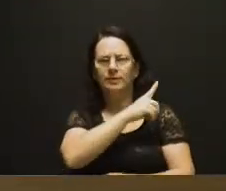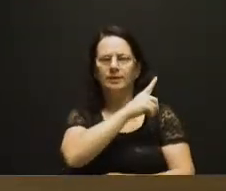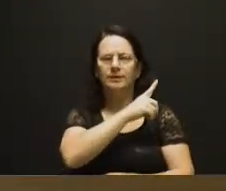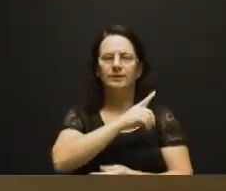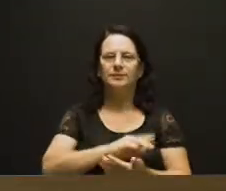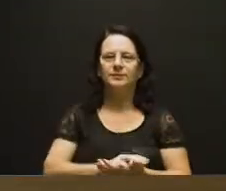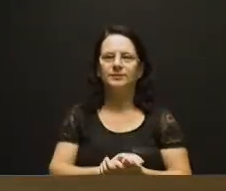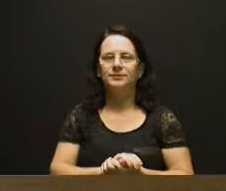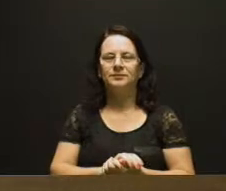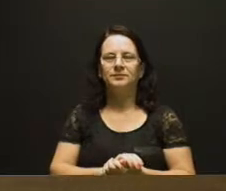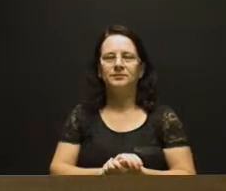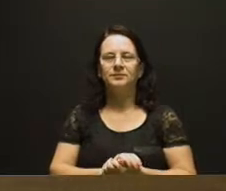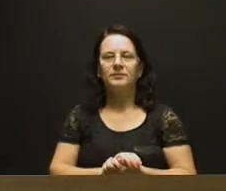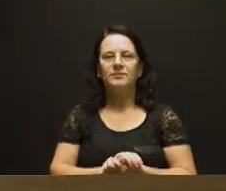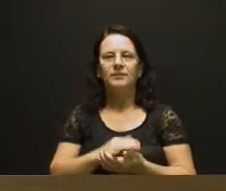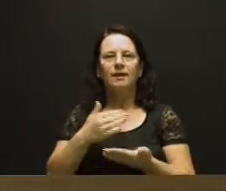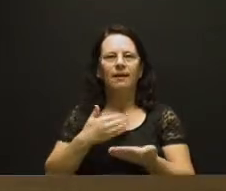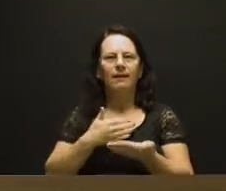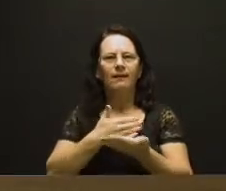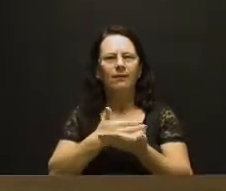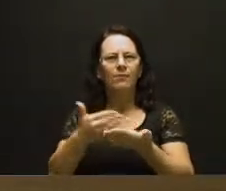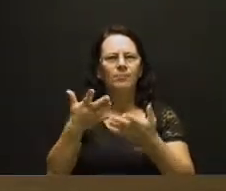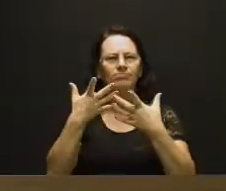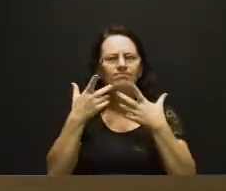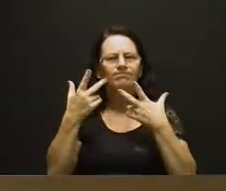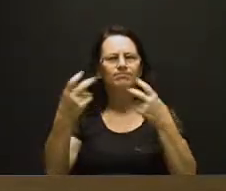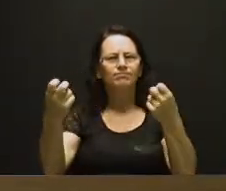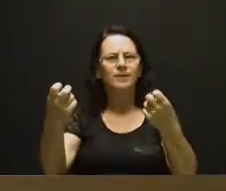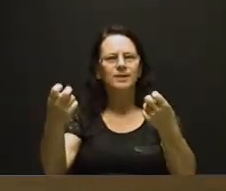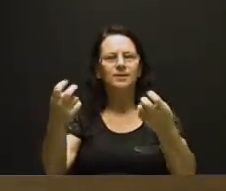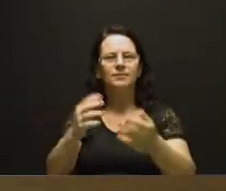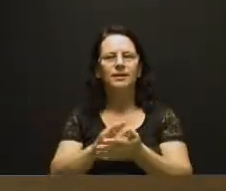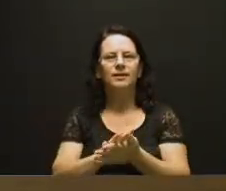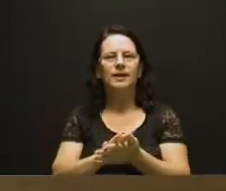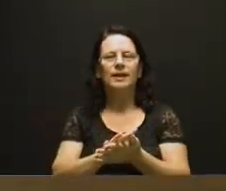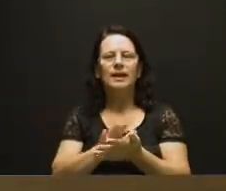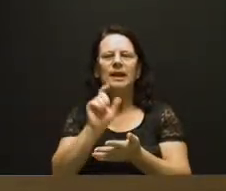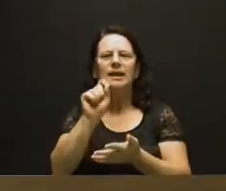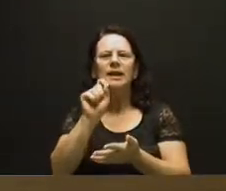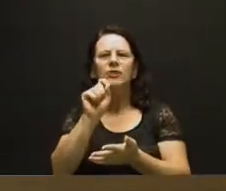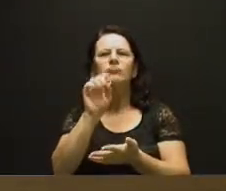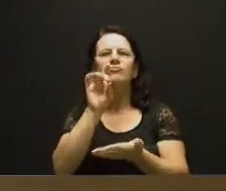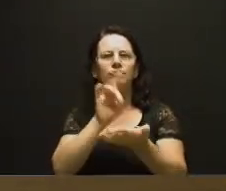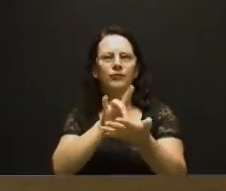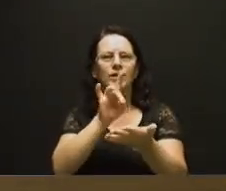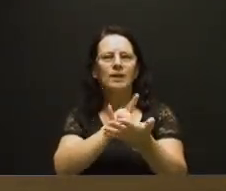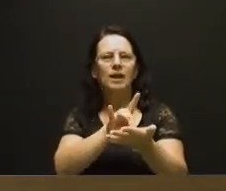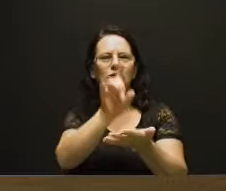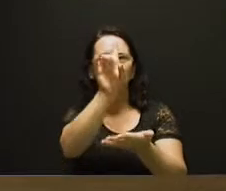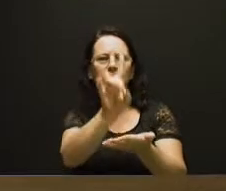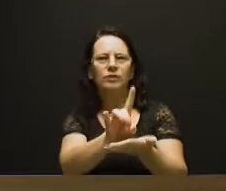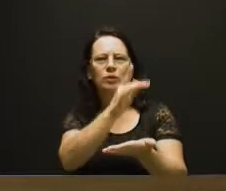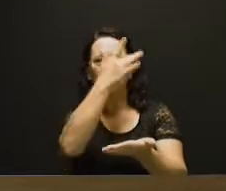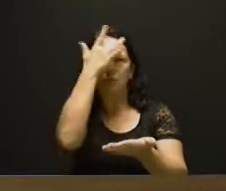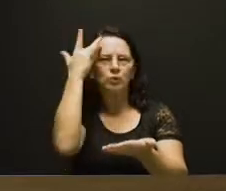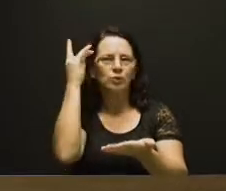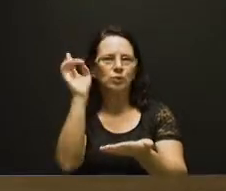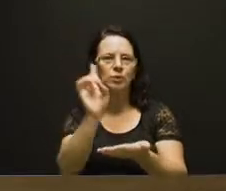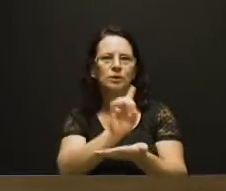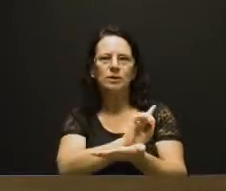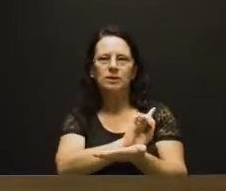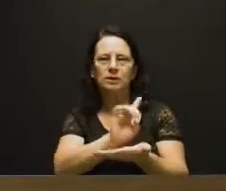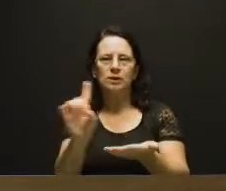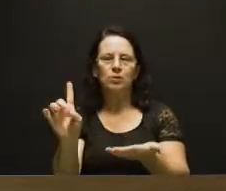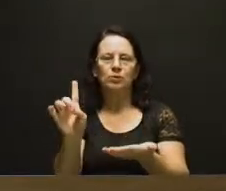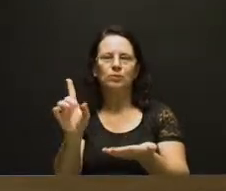e aí eu começo a enxergar que quem realmente é deficiente são as pessoas que não são